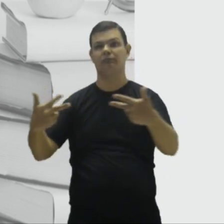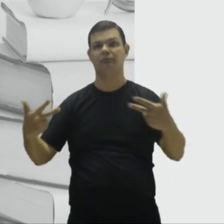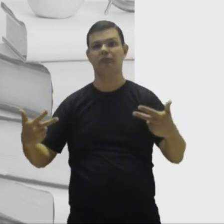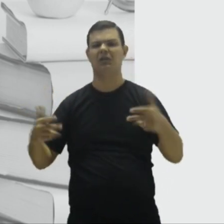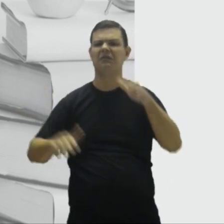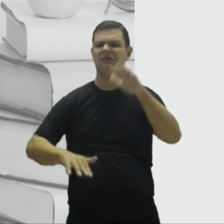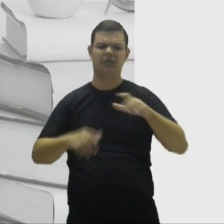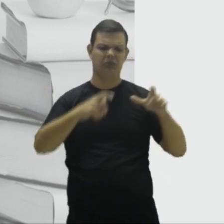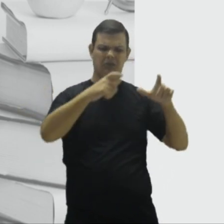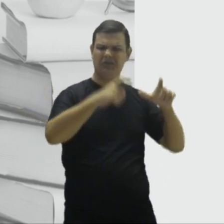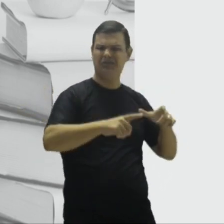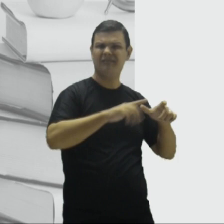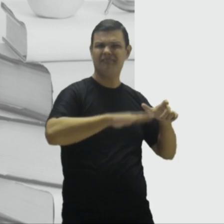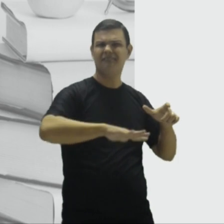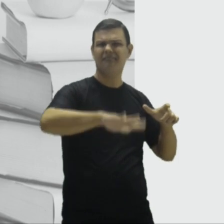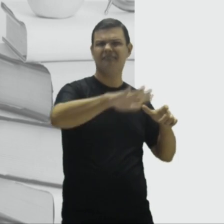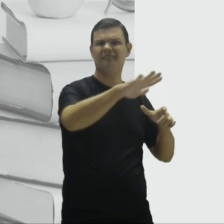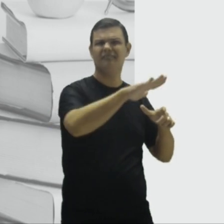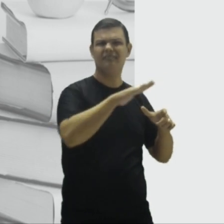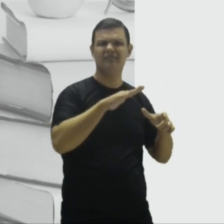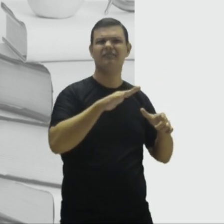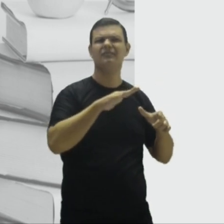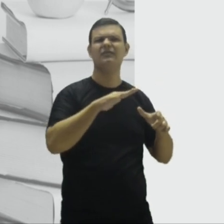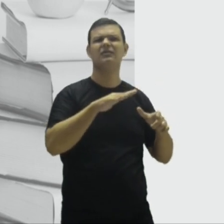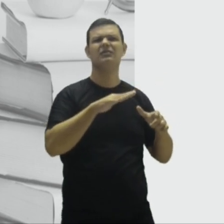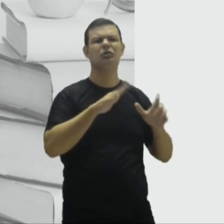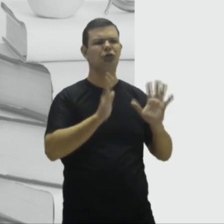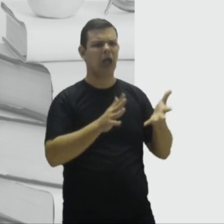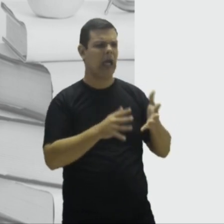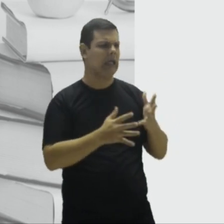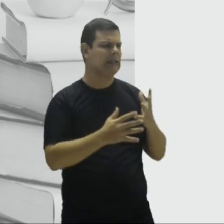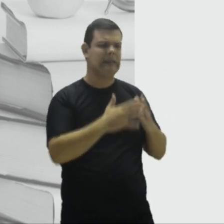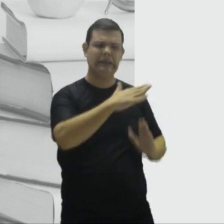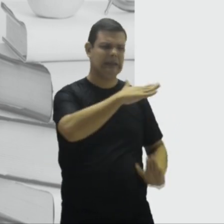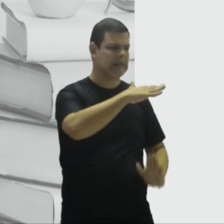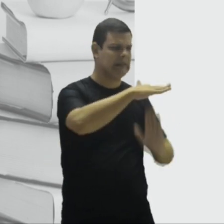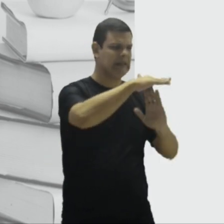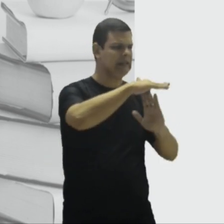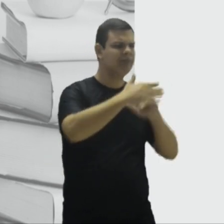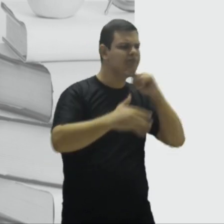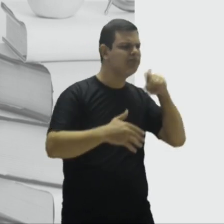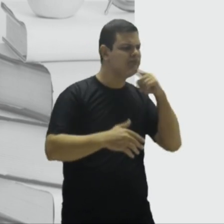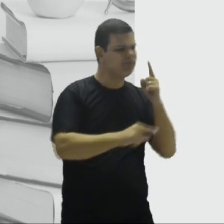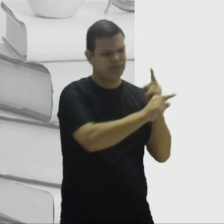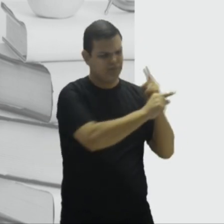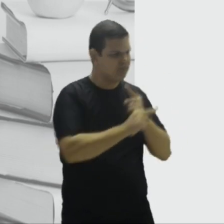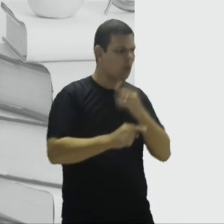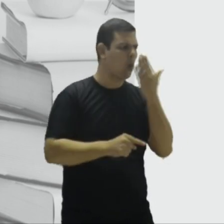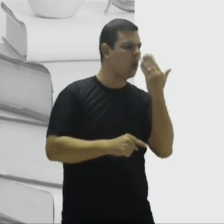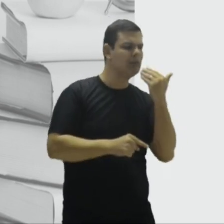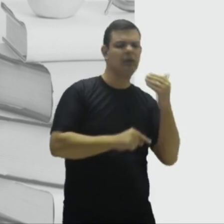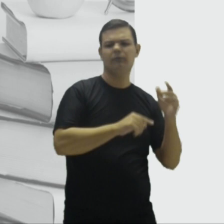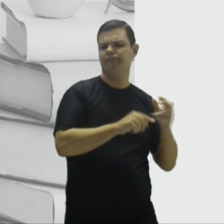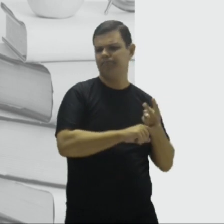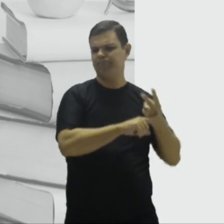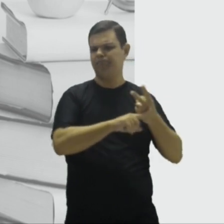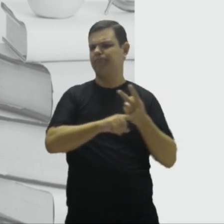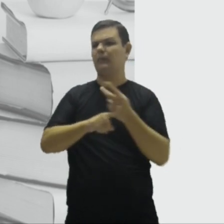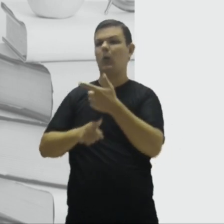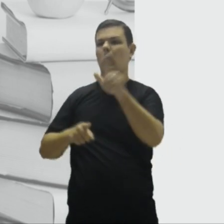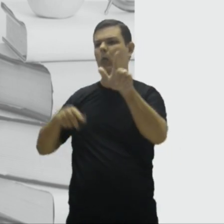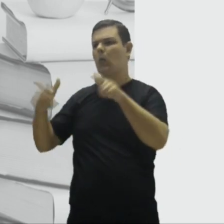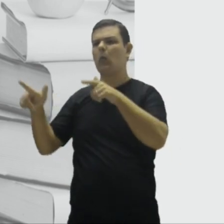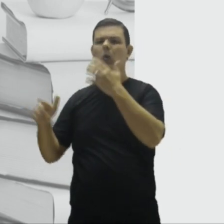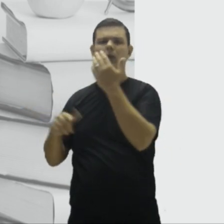vezes a região já chegou ao limite e aí eles procuram outras regiões onde tenham alimentos